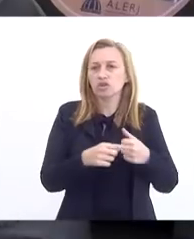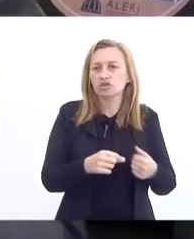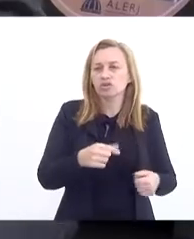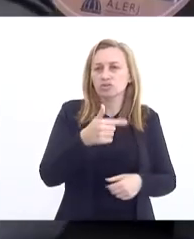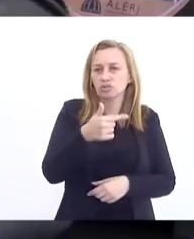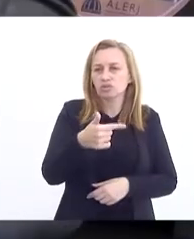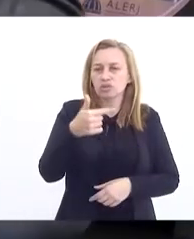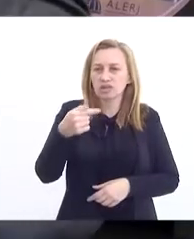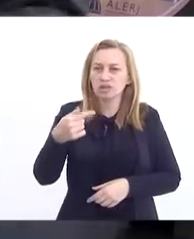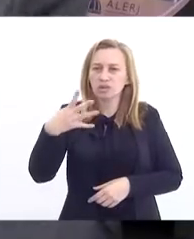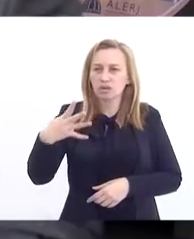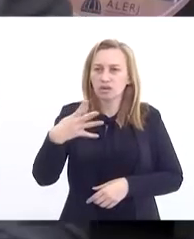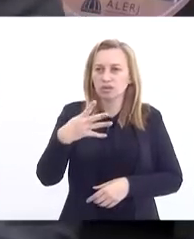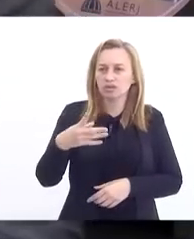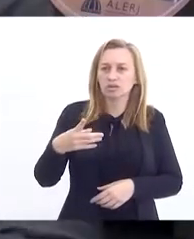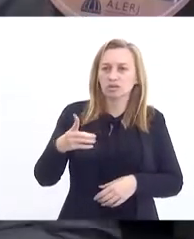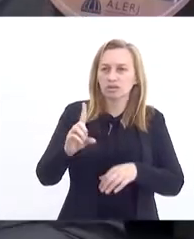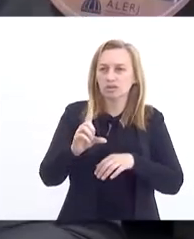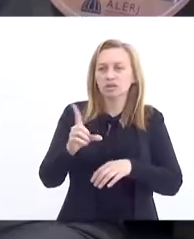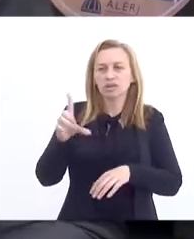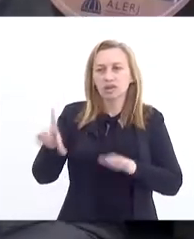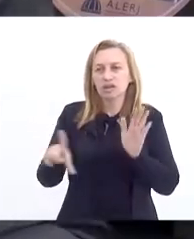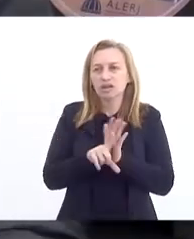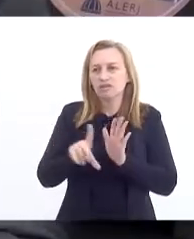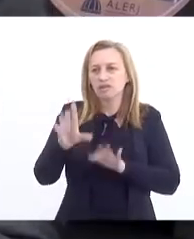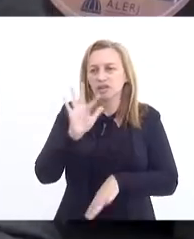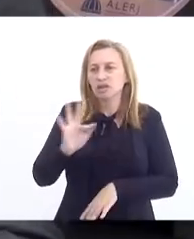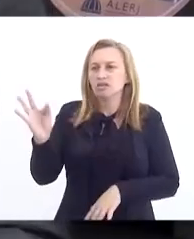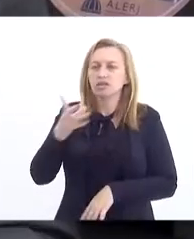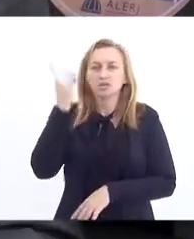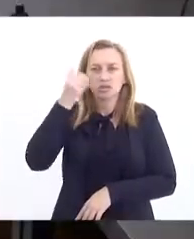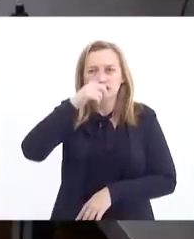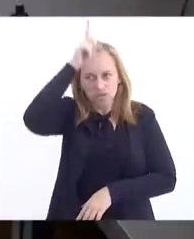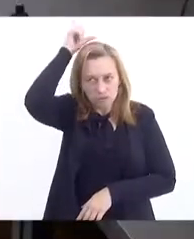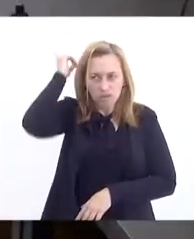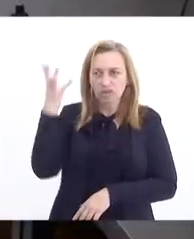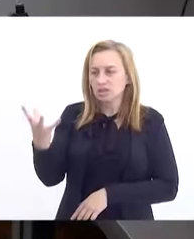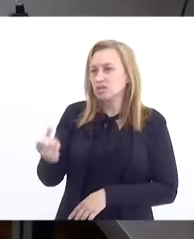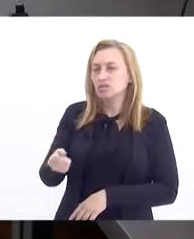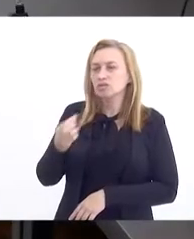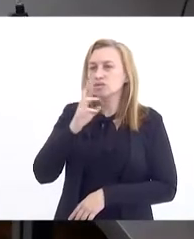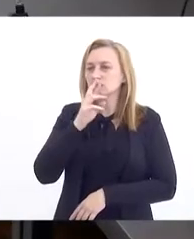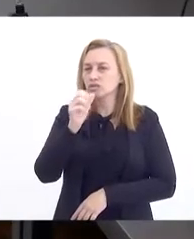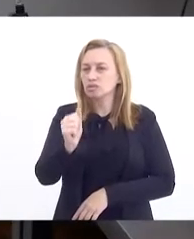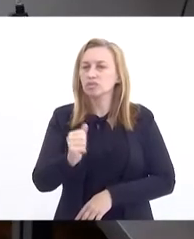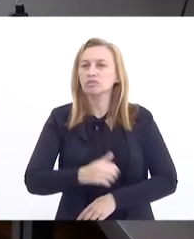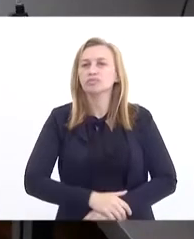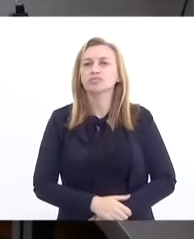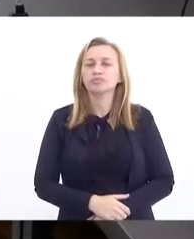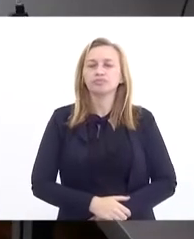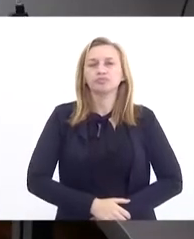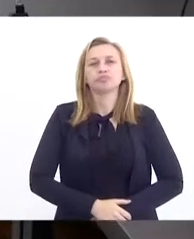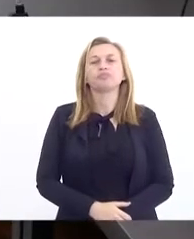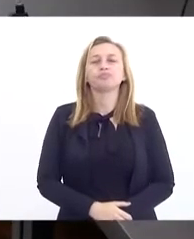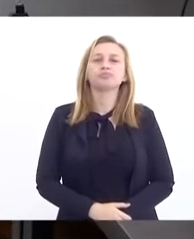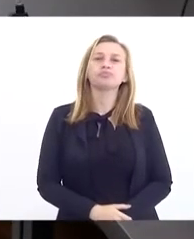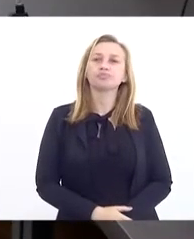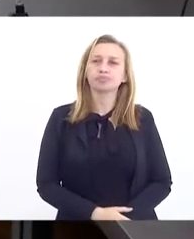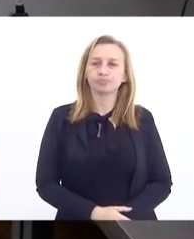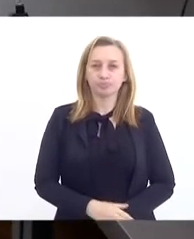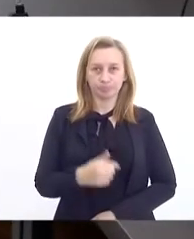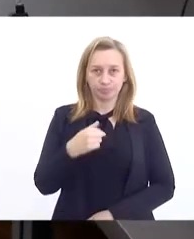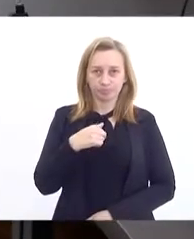Federal. Senhor presidente. Deputado Luiz Paulo, acolhido o voto do deputado Rodrigo Munir. Deputado Luiz Paulo. Olha só,